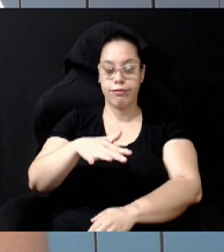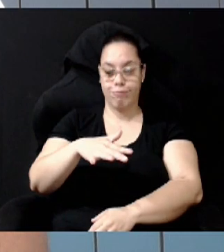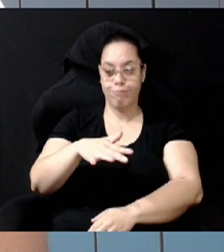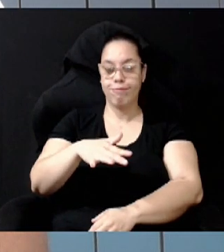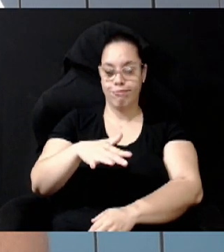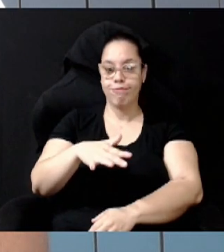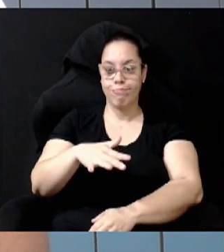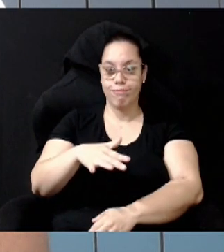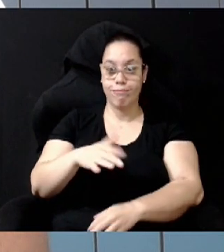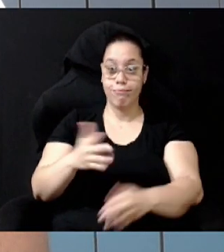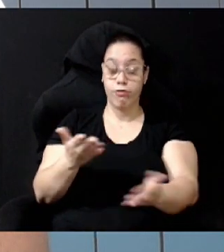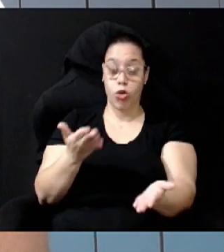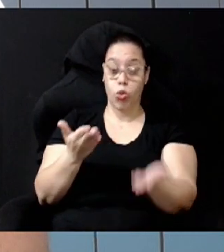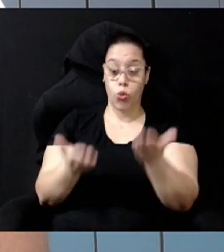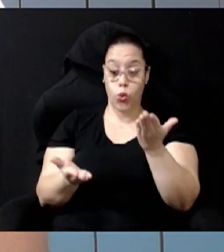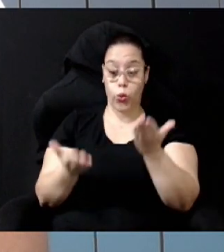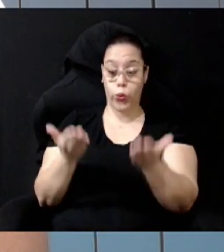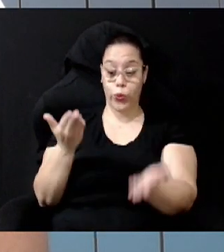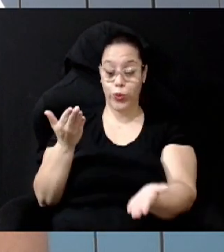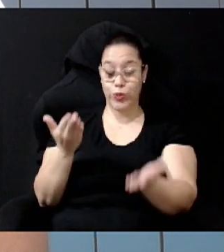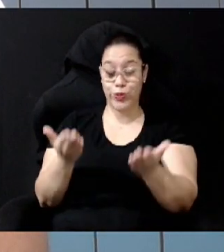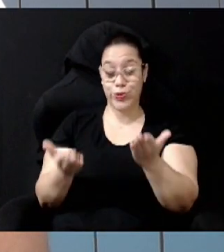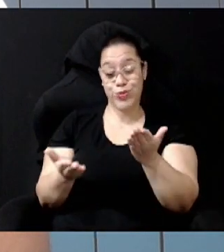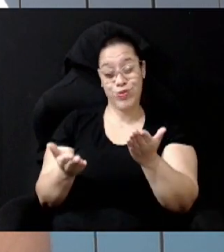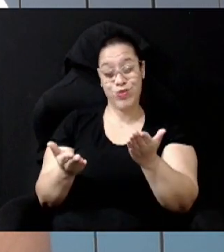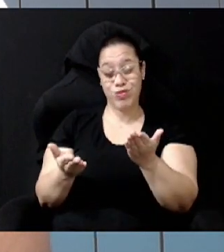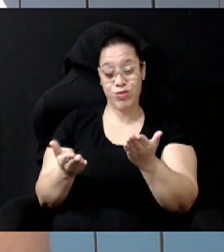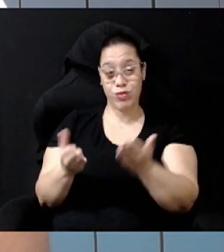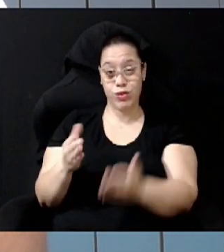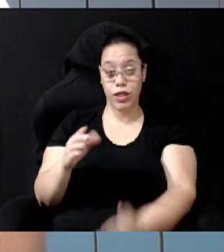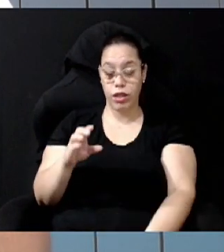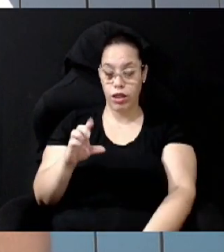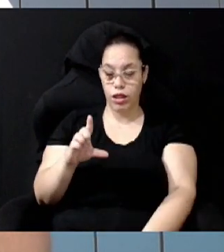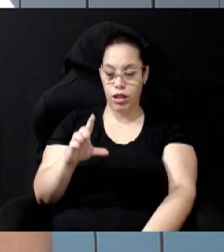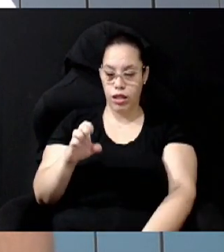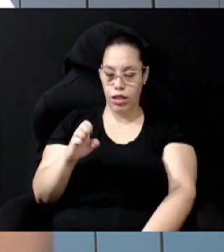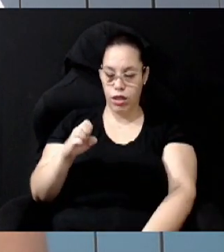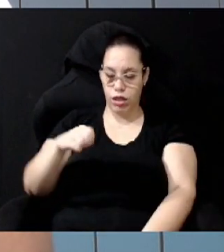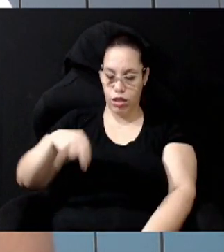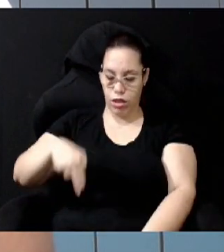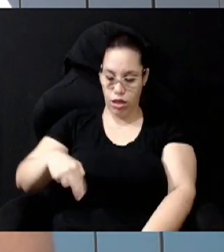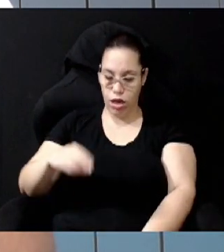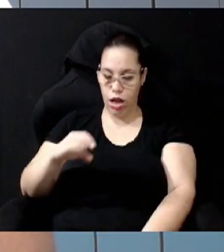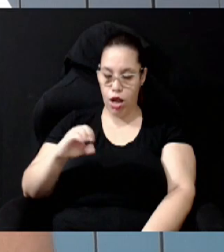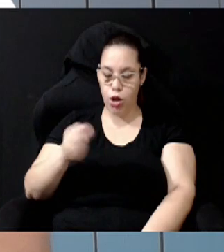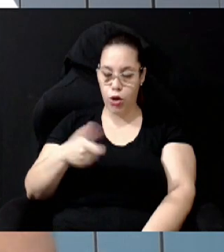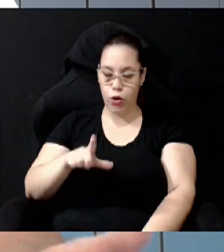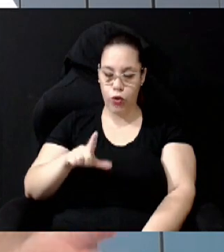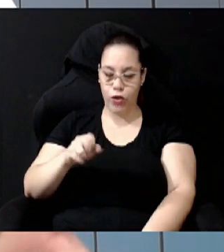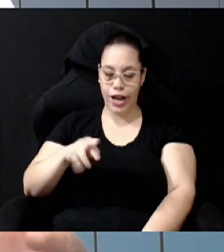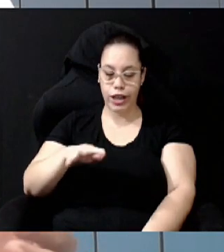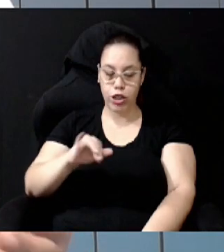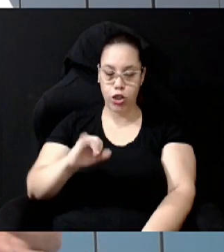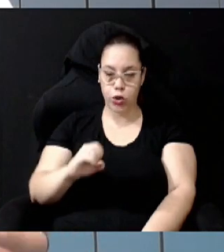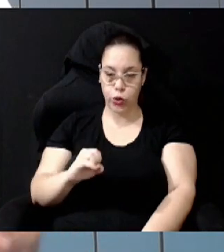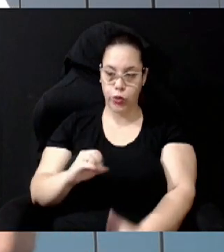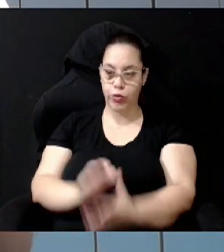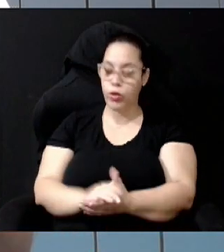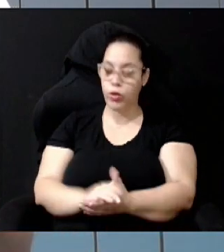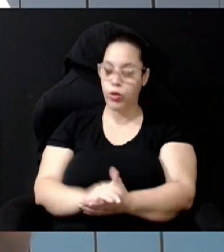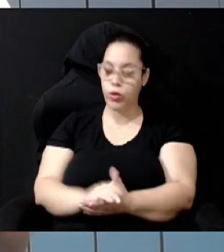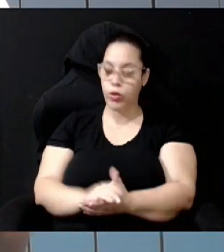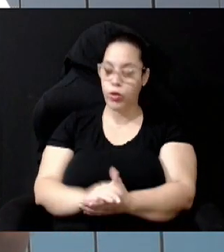equilíbrio do lençol freático. Além disso, é claro, como você mencionou no início, eu acho que é